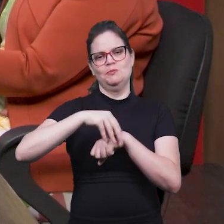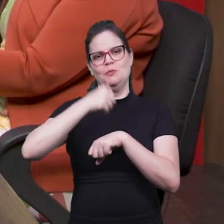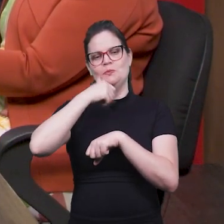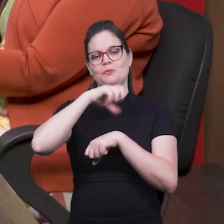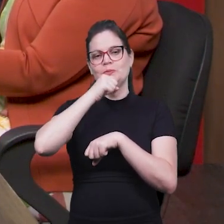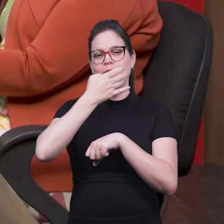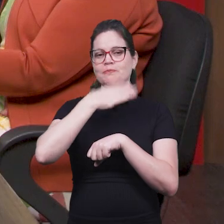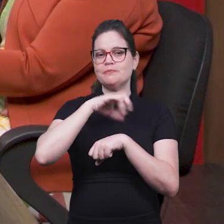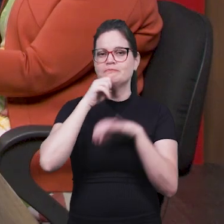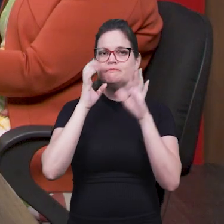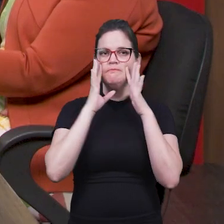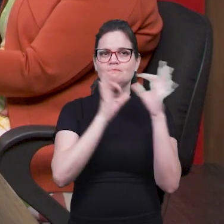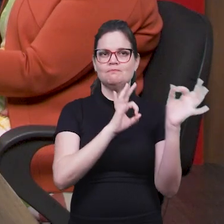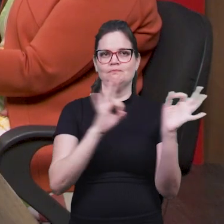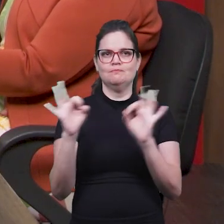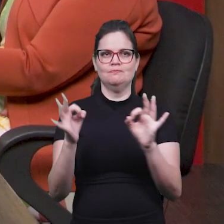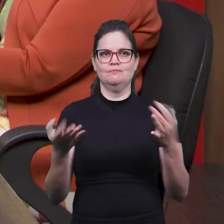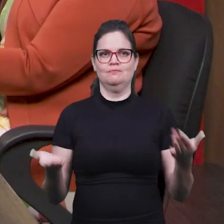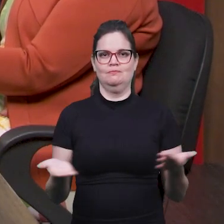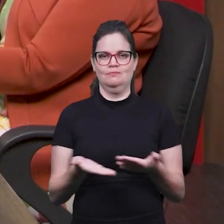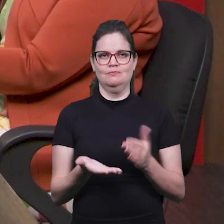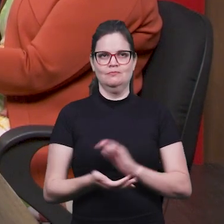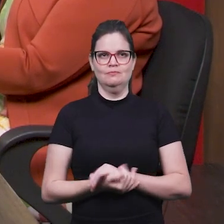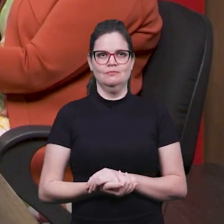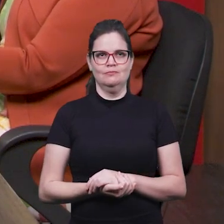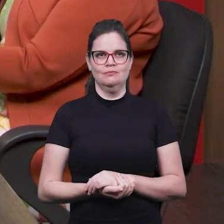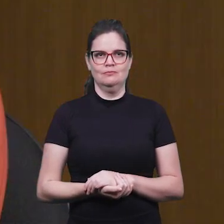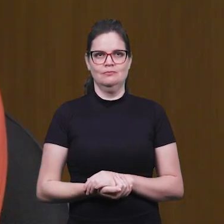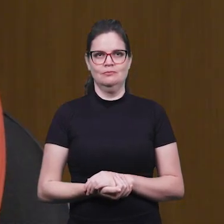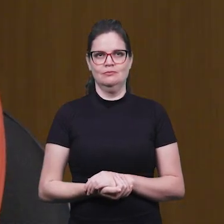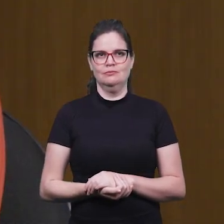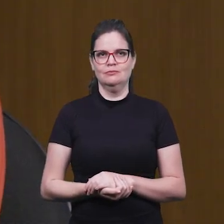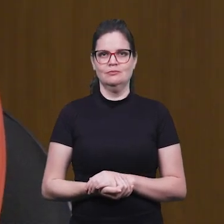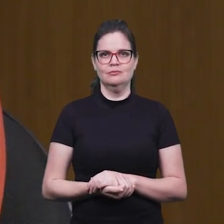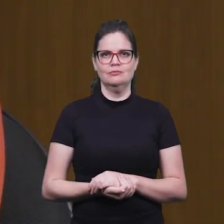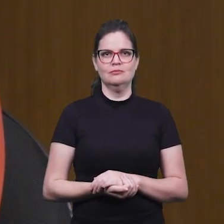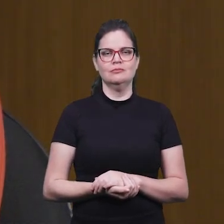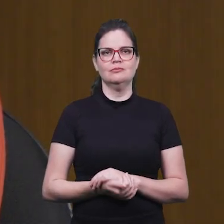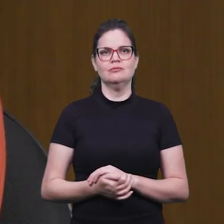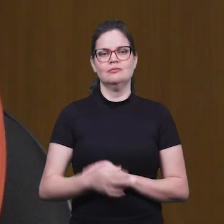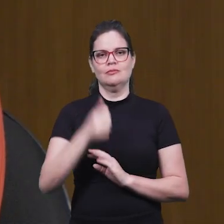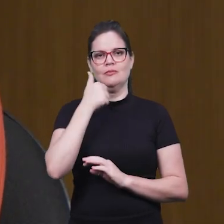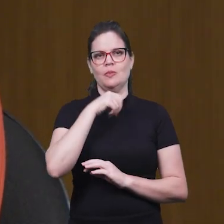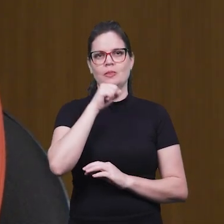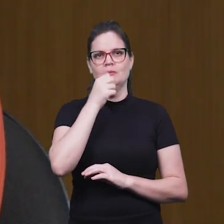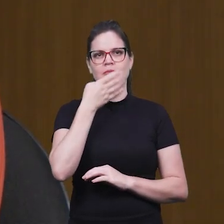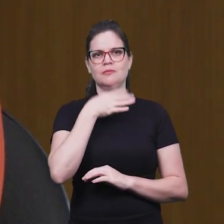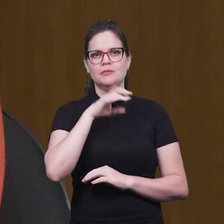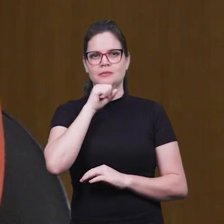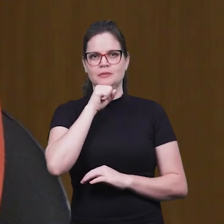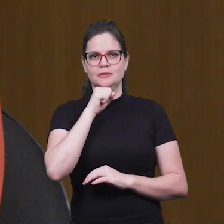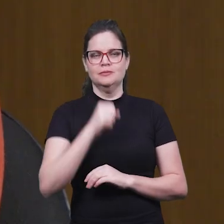estão aqui nos assistindo neste programa? Para os pais, eu